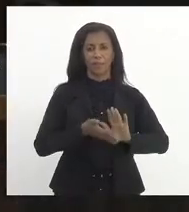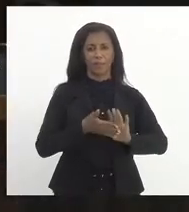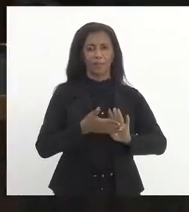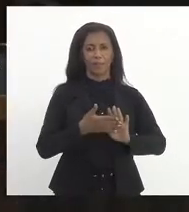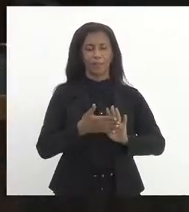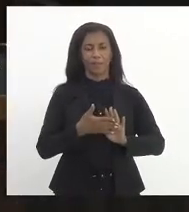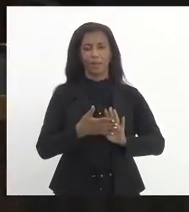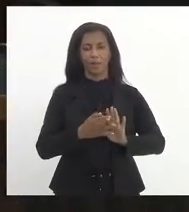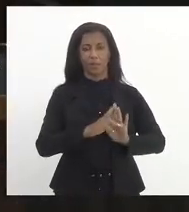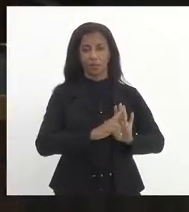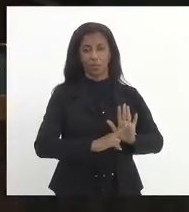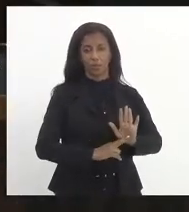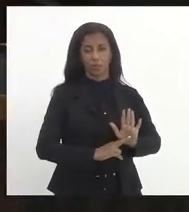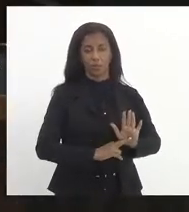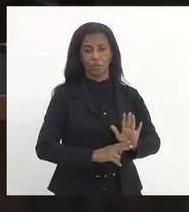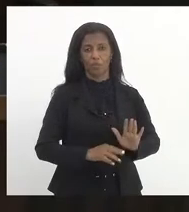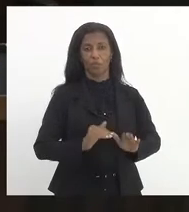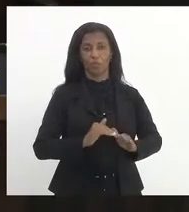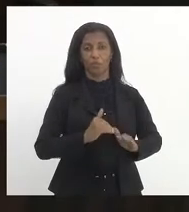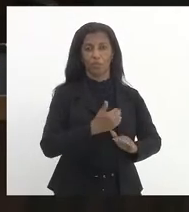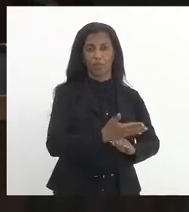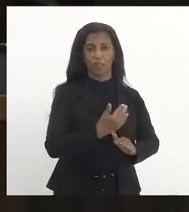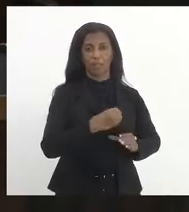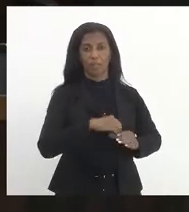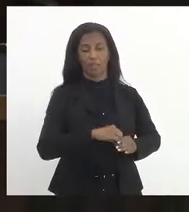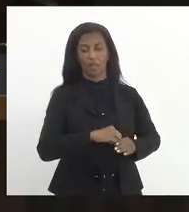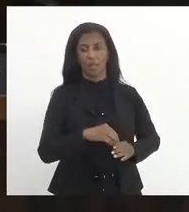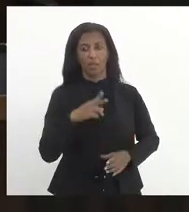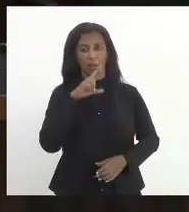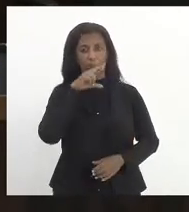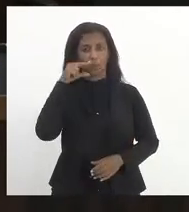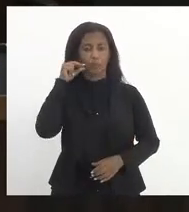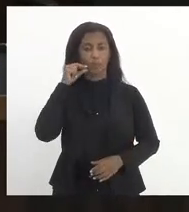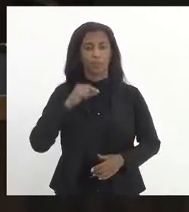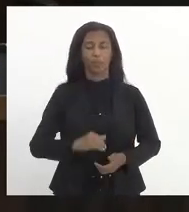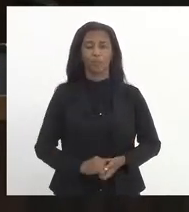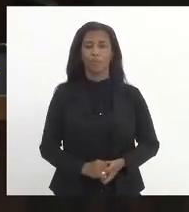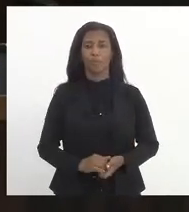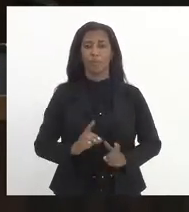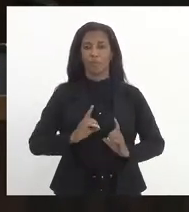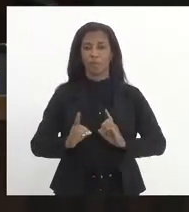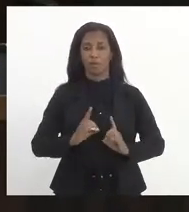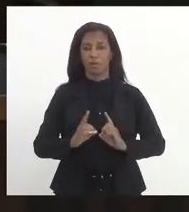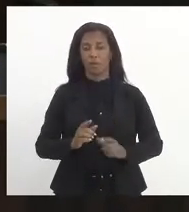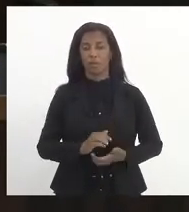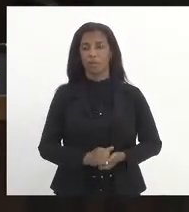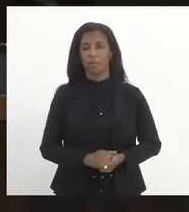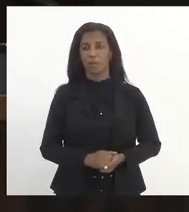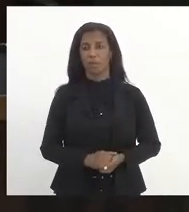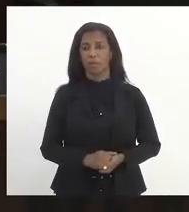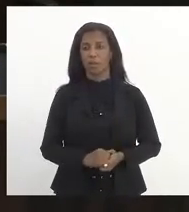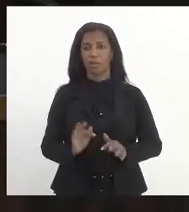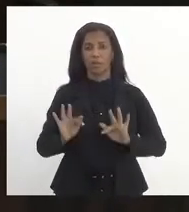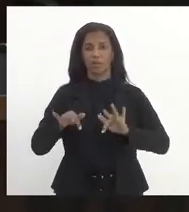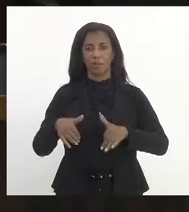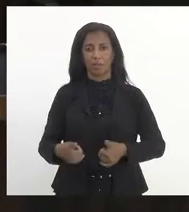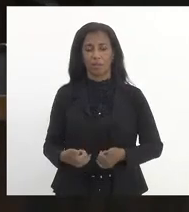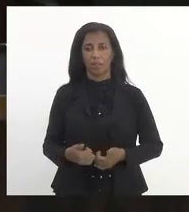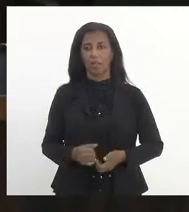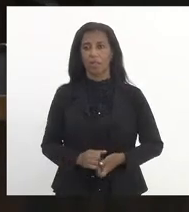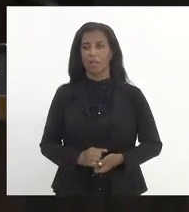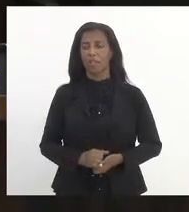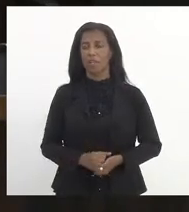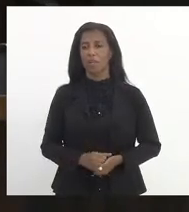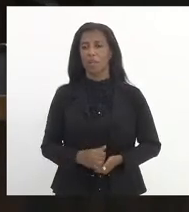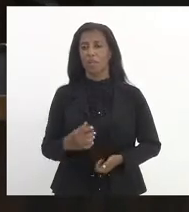Normas Internas e Proposições Externas, favorável ao relator deputado Rosenberg Reis. Em discussão, não havendo quem queira discutir, encerra a discussão.